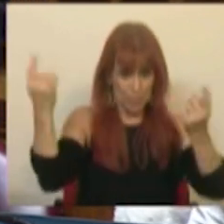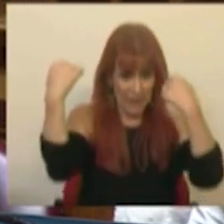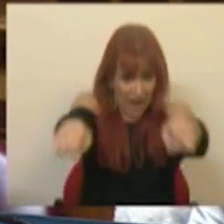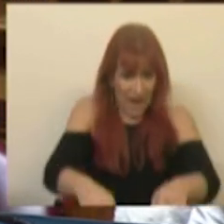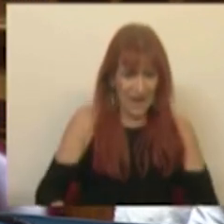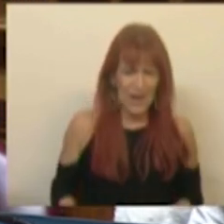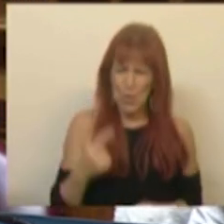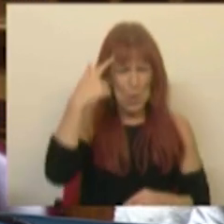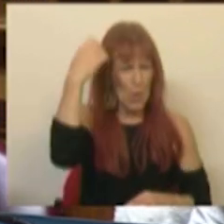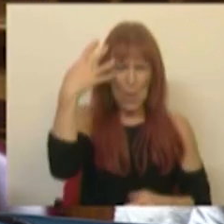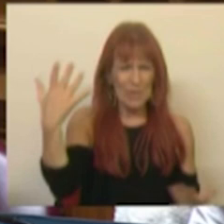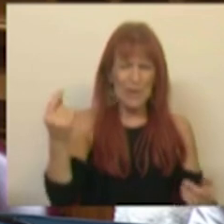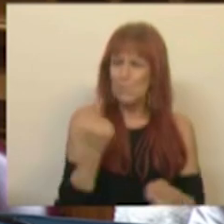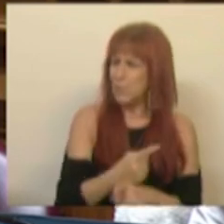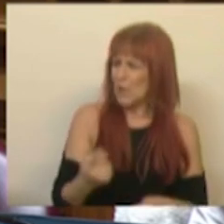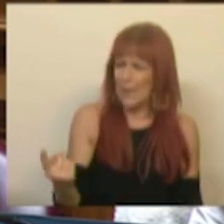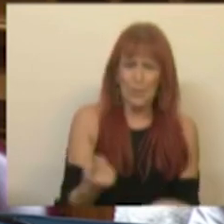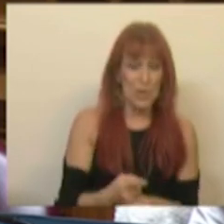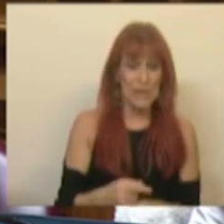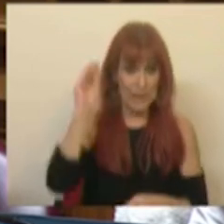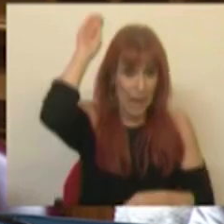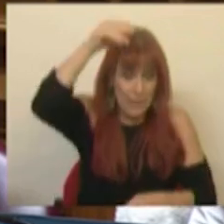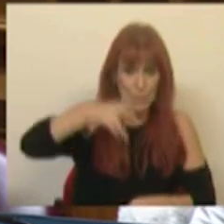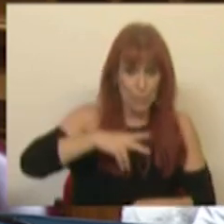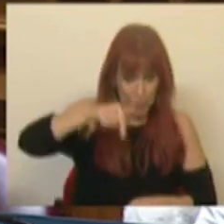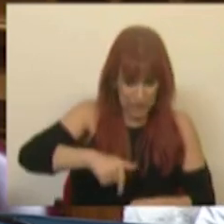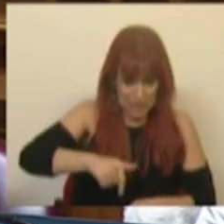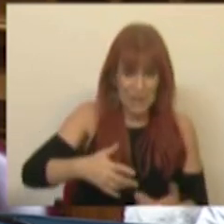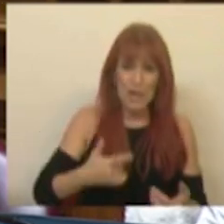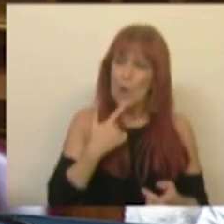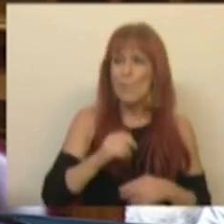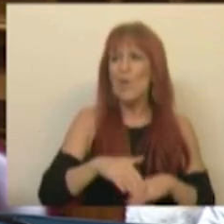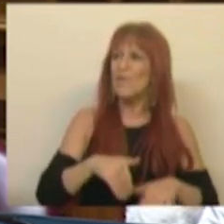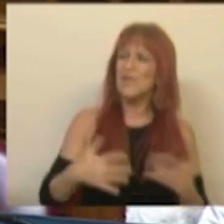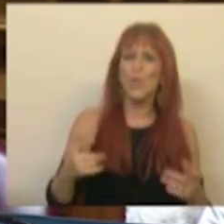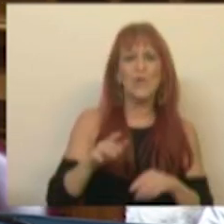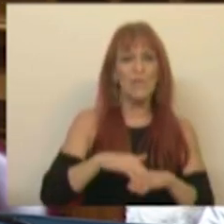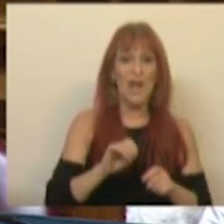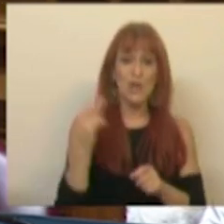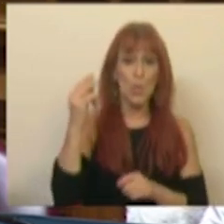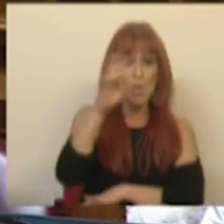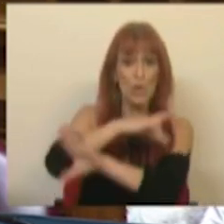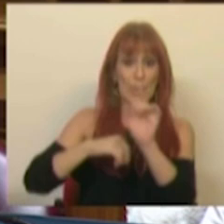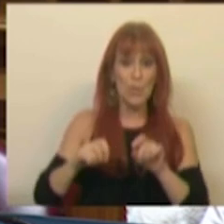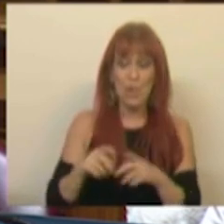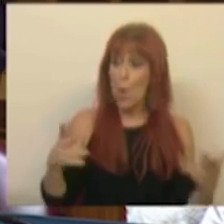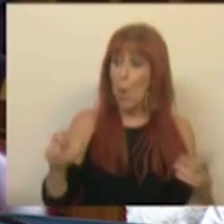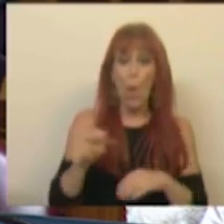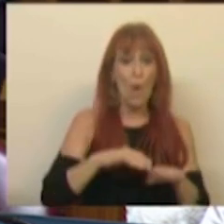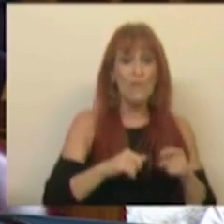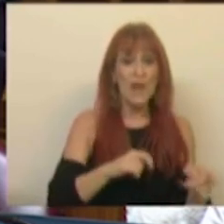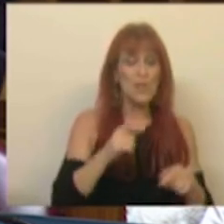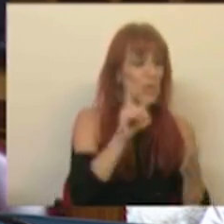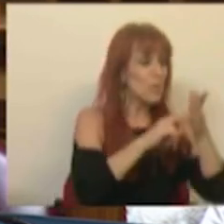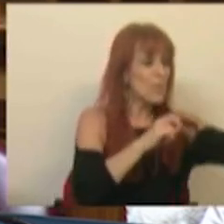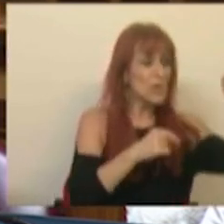portanto, não compreendo porque é que na República Portuguesa não se pode fazer o que se faz na União Europeia onde estamos, onde se faz nos Estados Unidos